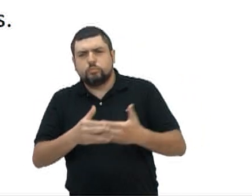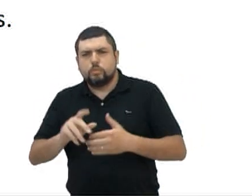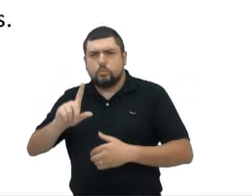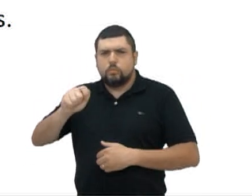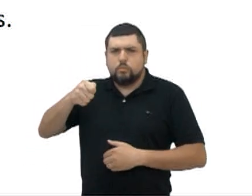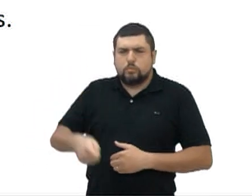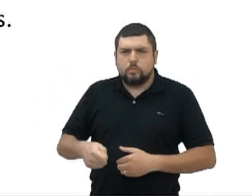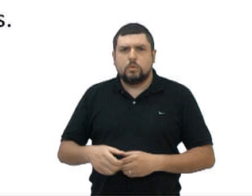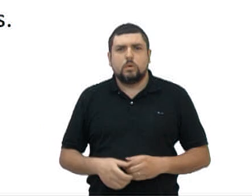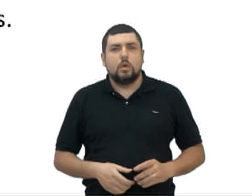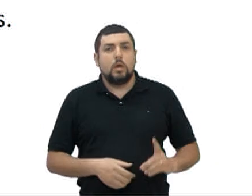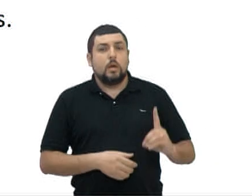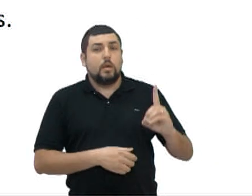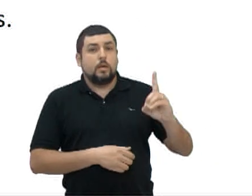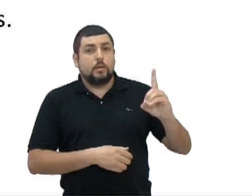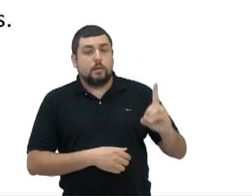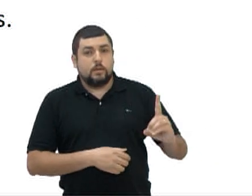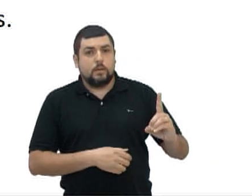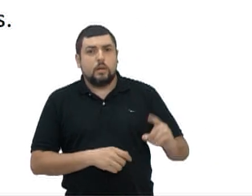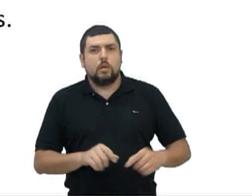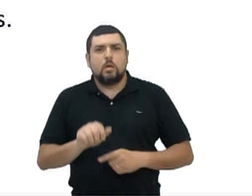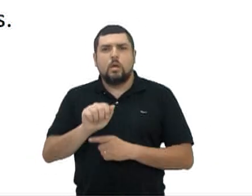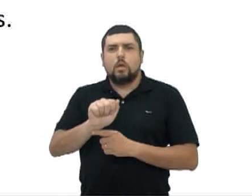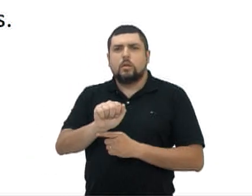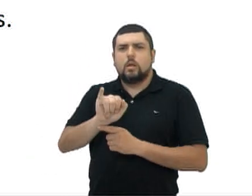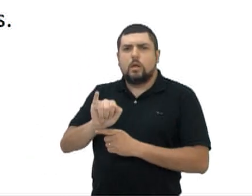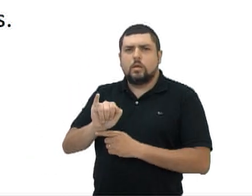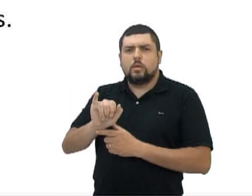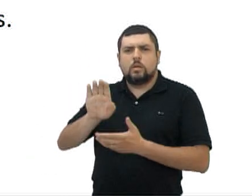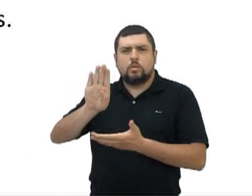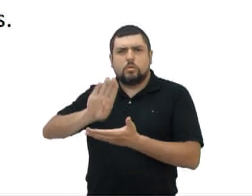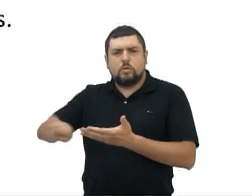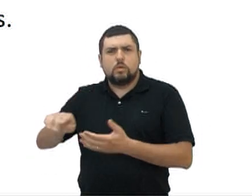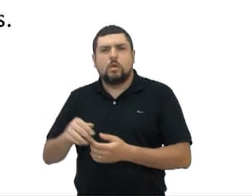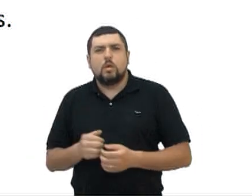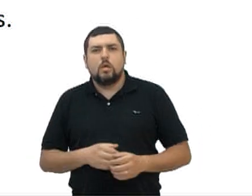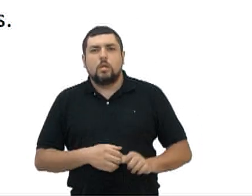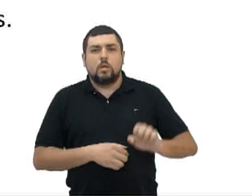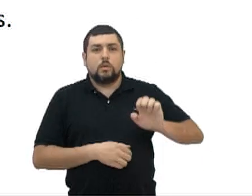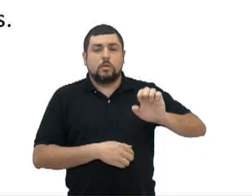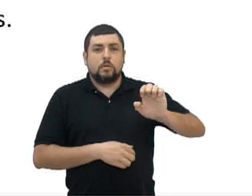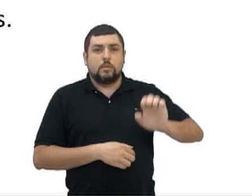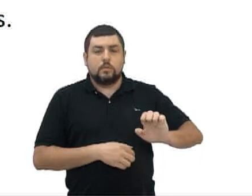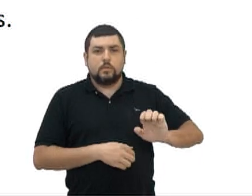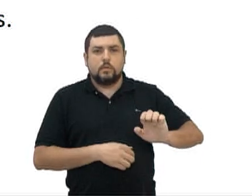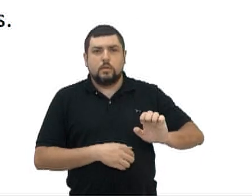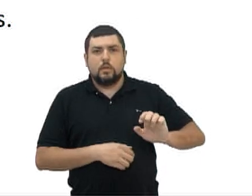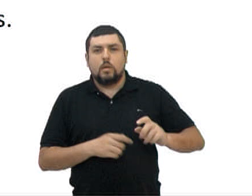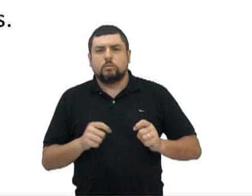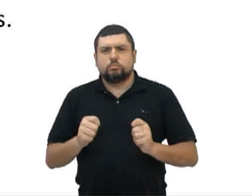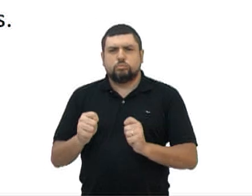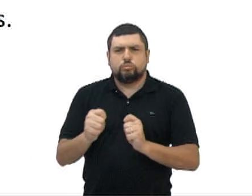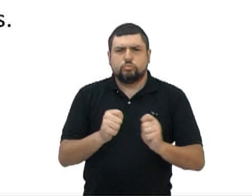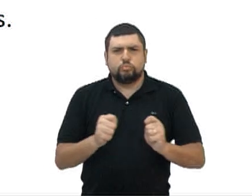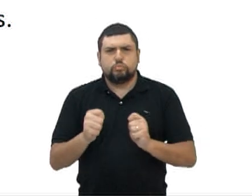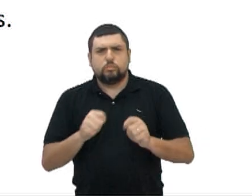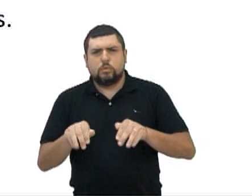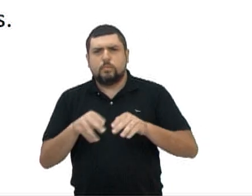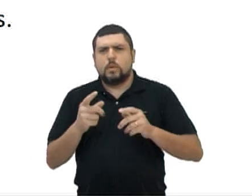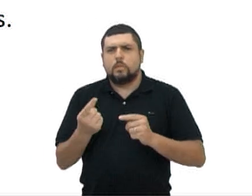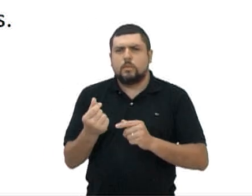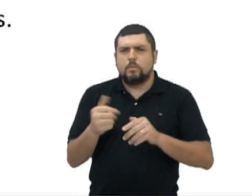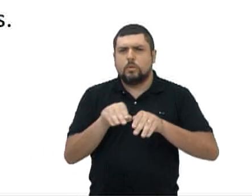de restrições advindas dos atos institucionais. E E, estabilidade da economia com congelamento anual de